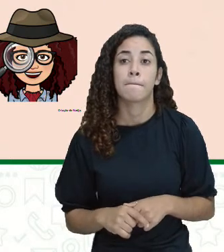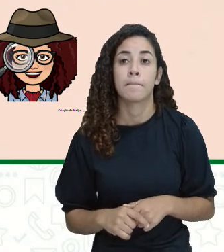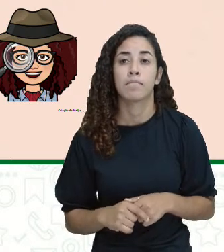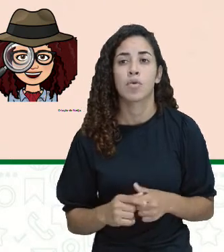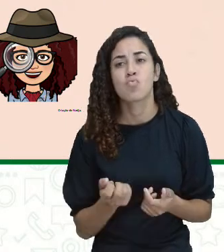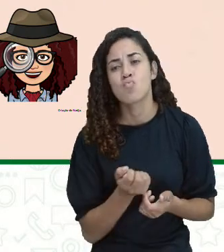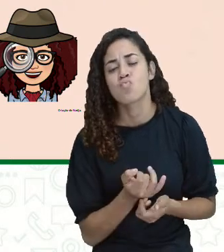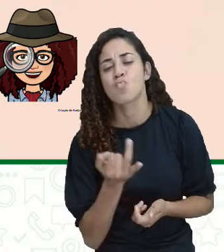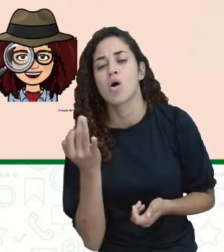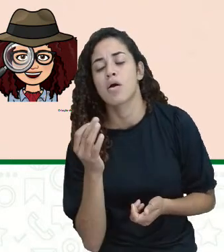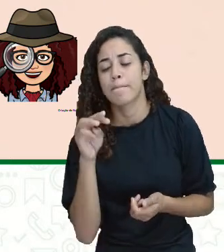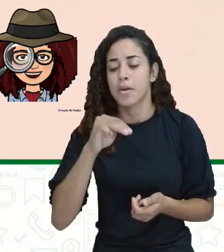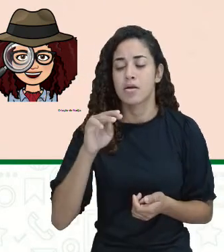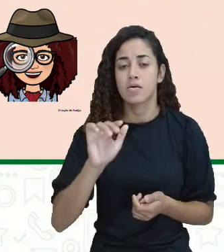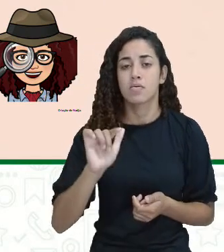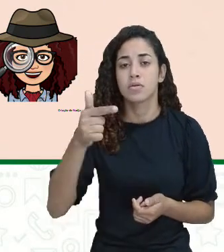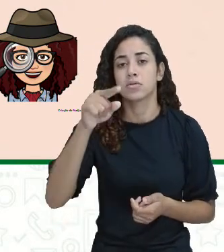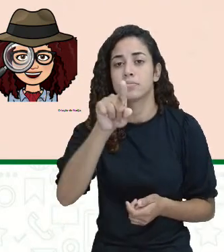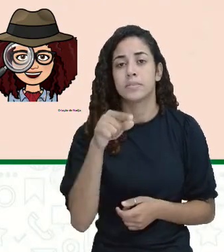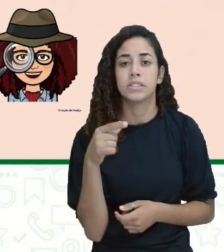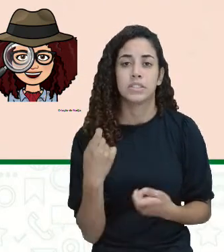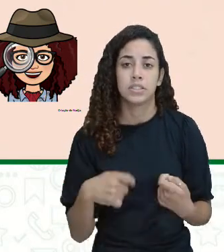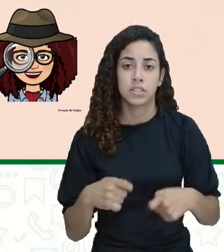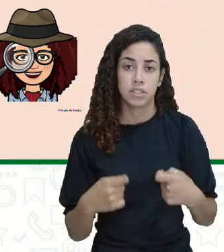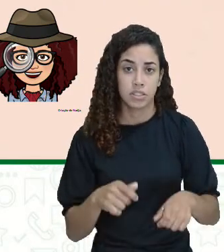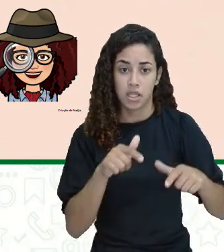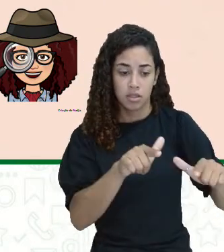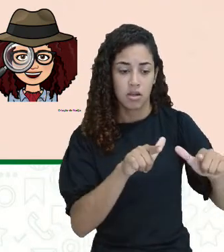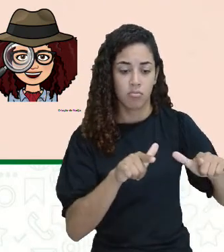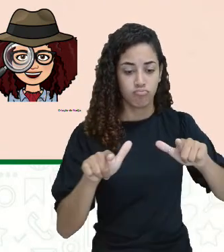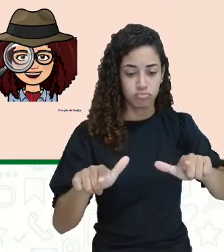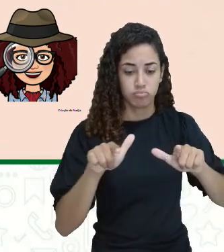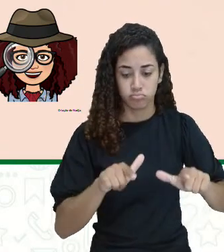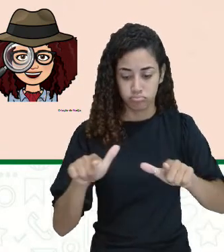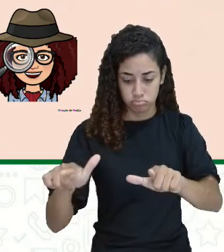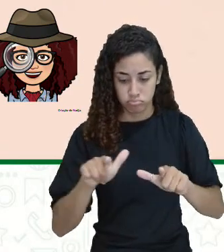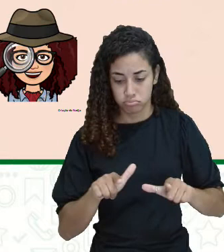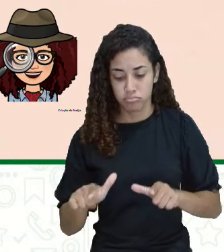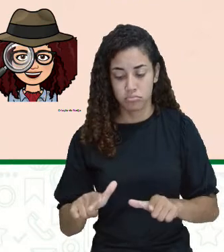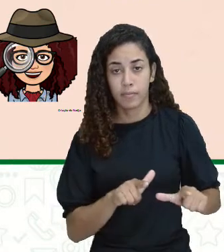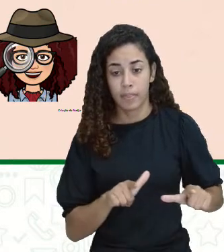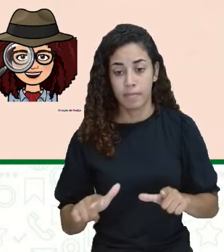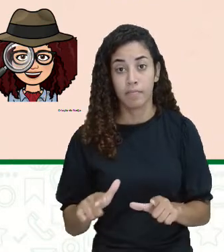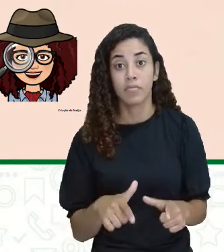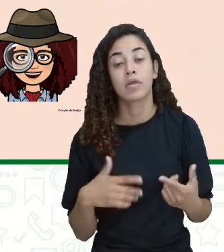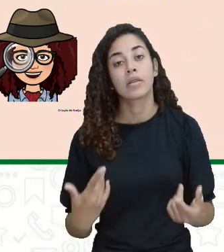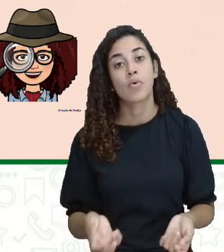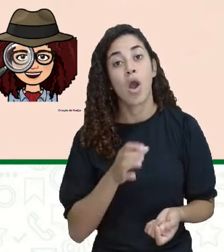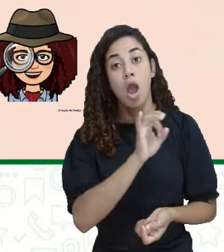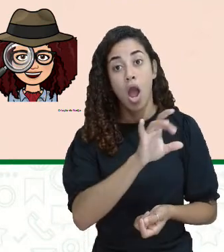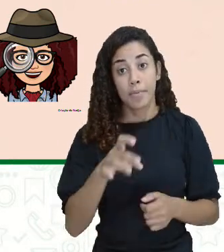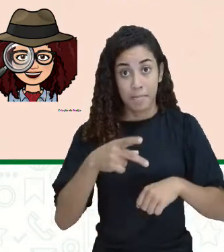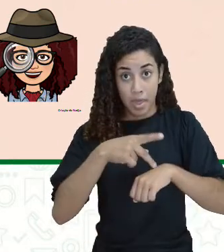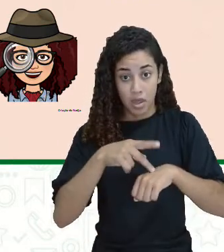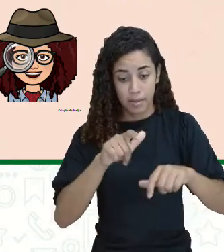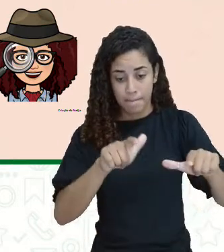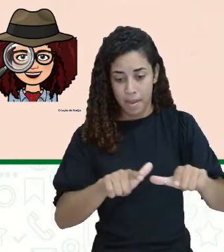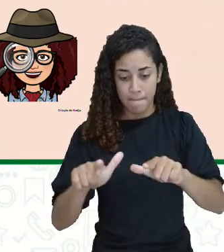quantos metros quadrados ele vai precisar, né, de cerâmica? Ele tem que cada pedra